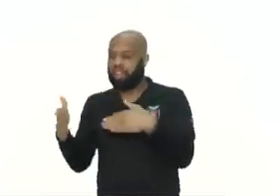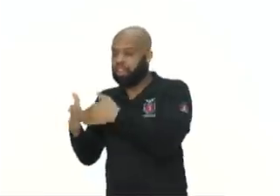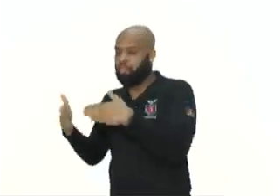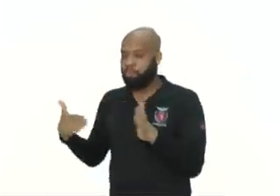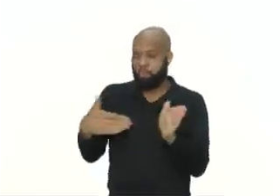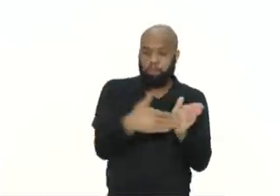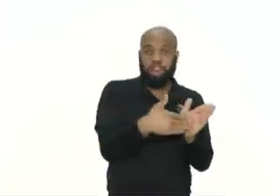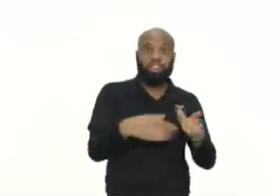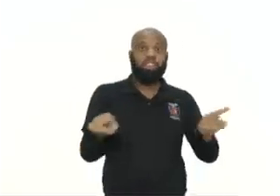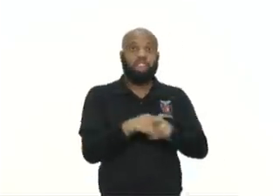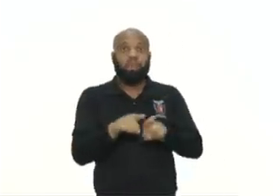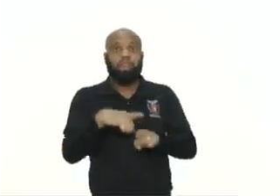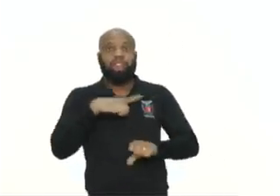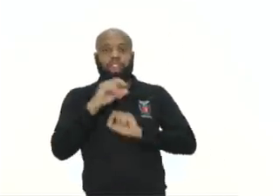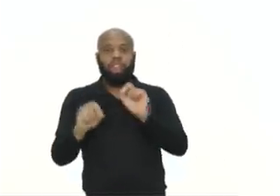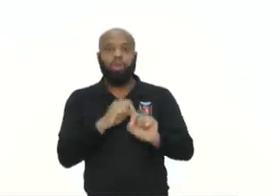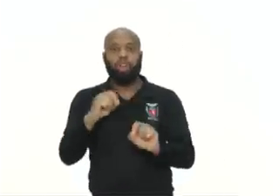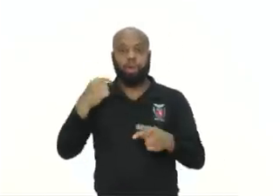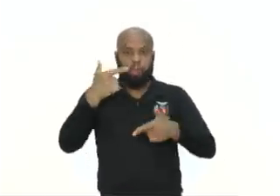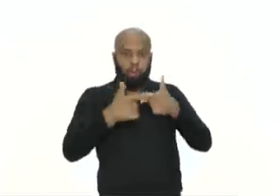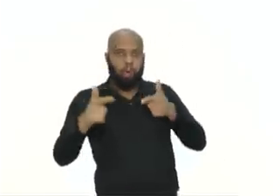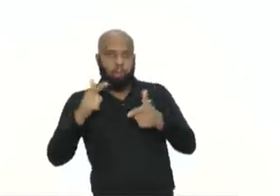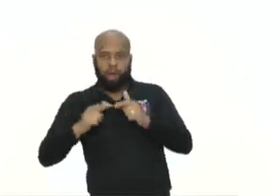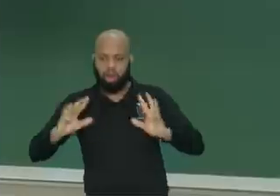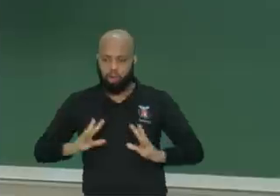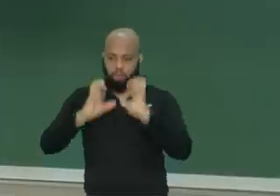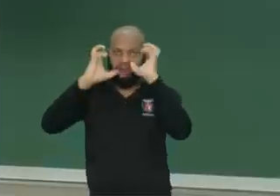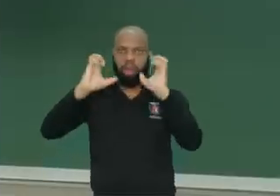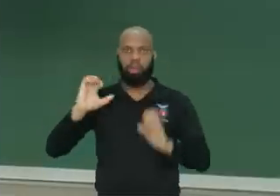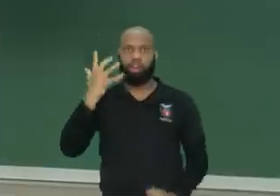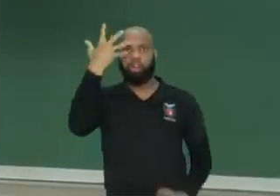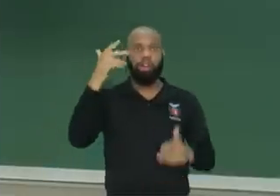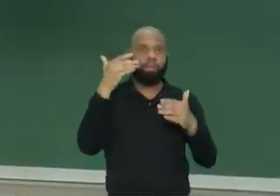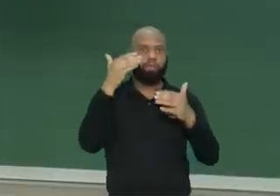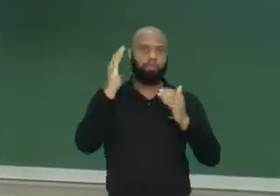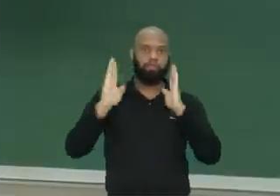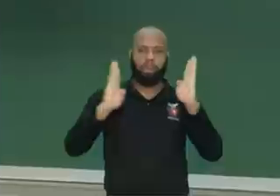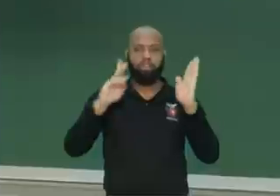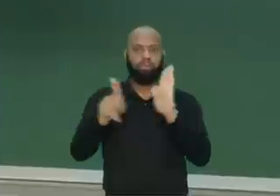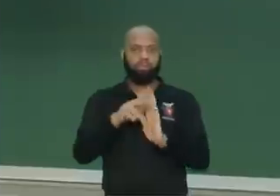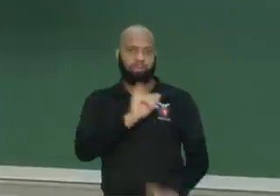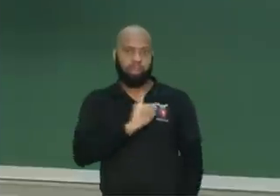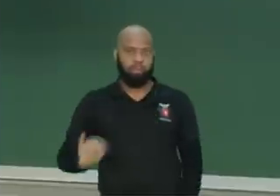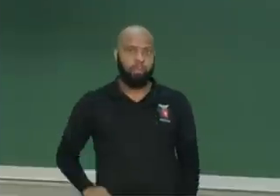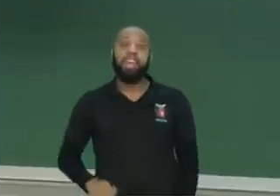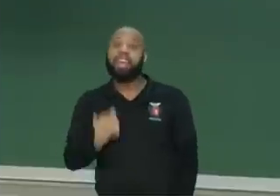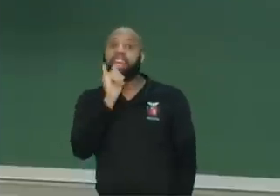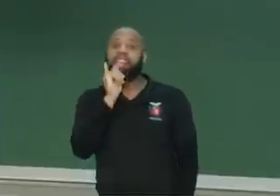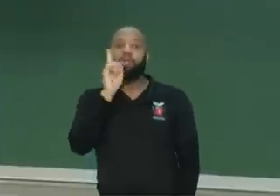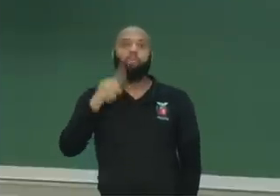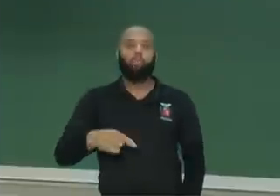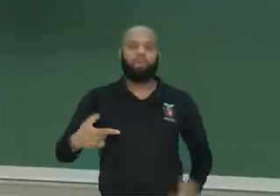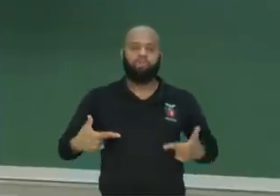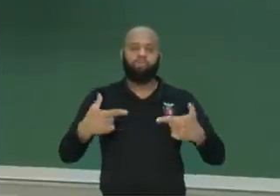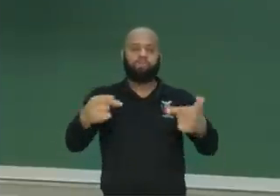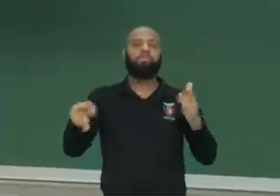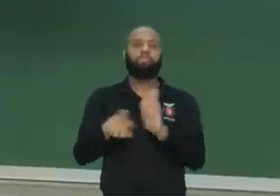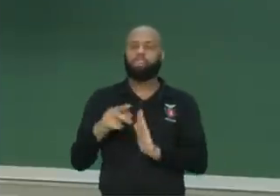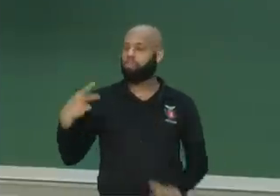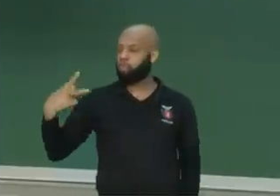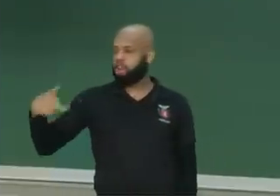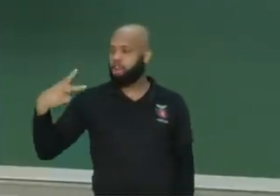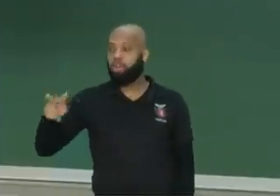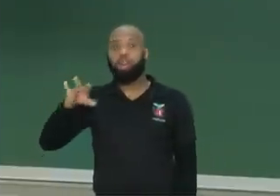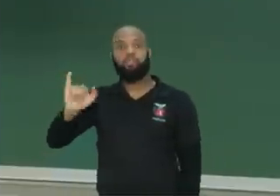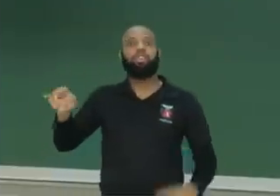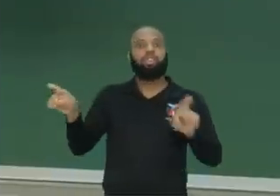e as tensões e conflitos que ocorreram durante o Império, como, por exemplo, a Guerra do Paraguai. Nós vamos compreender o